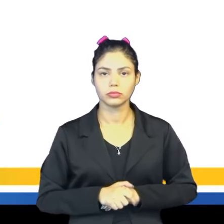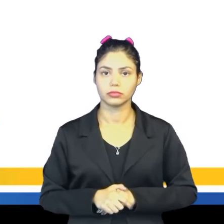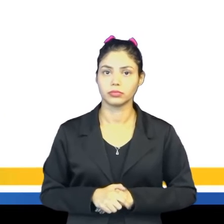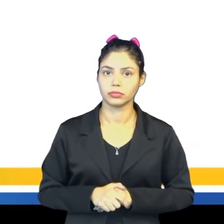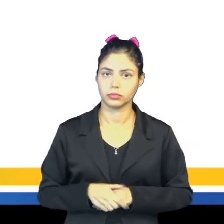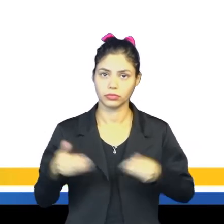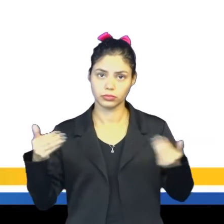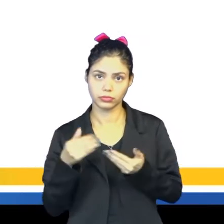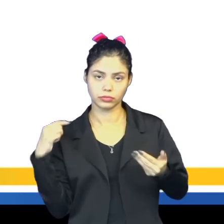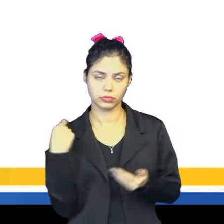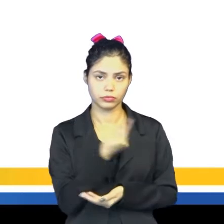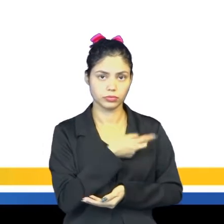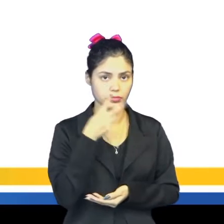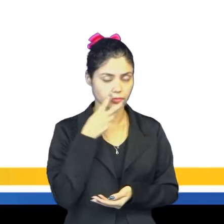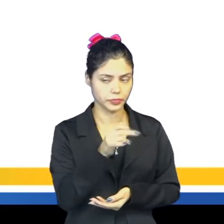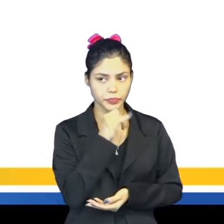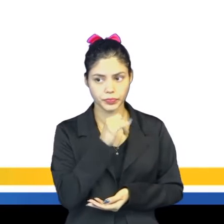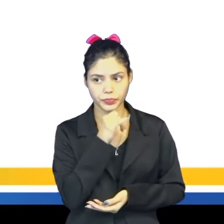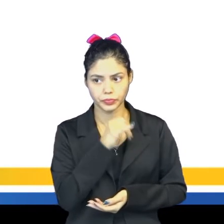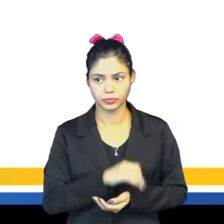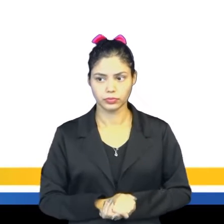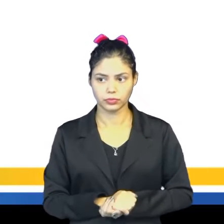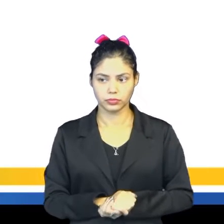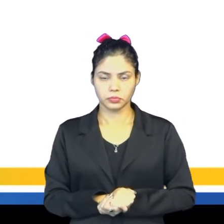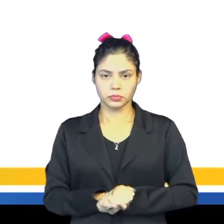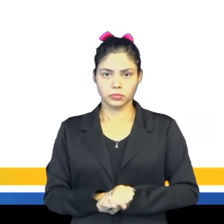Então vamos aí a um exemplo.